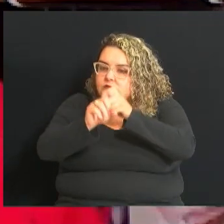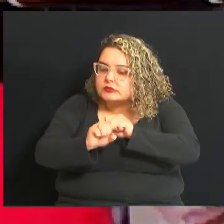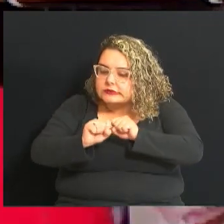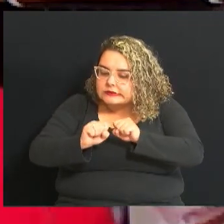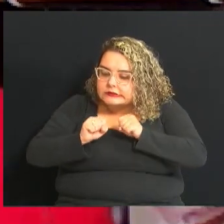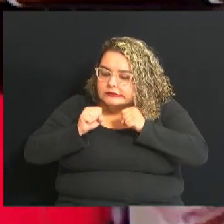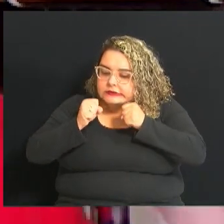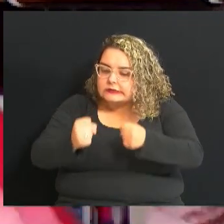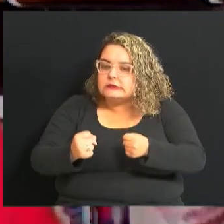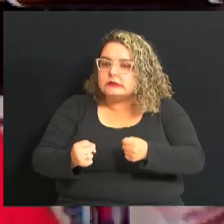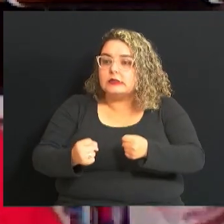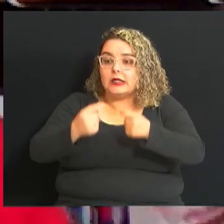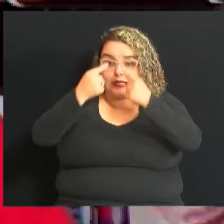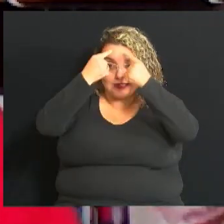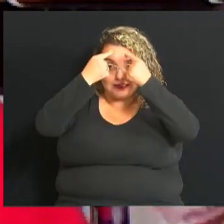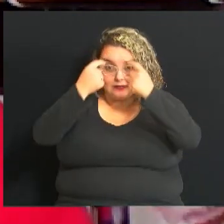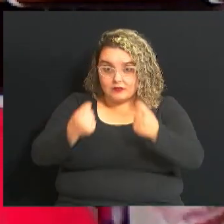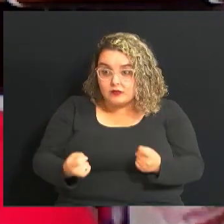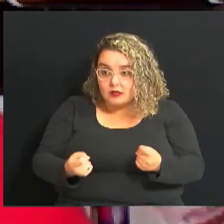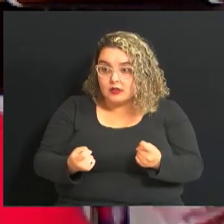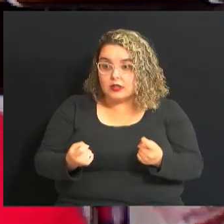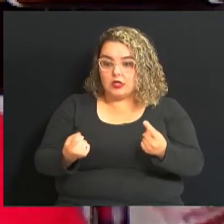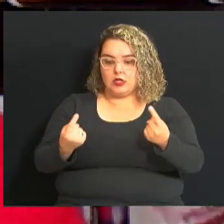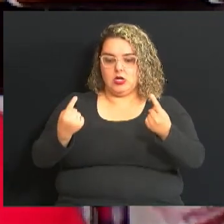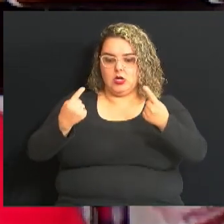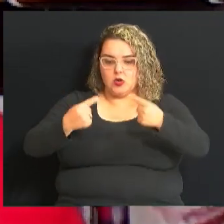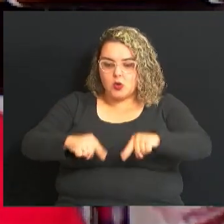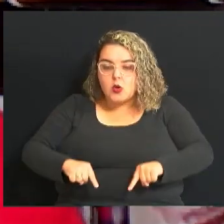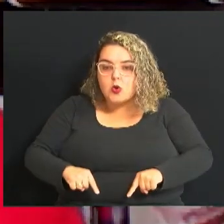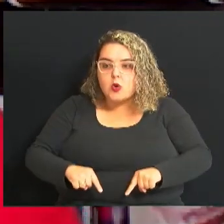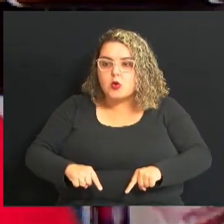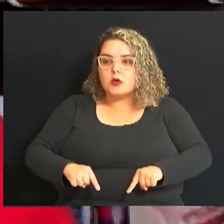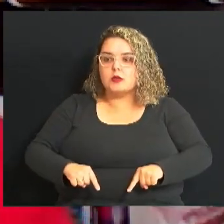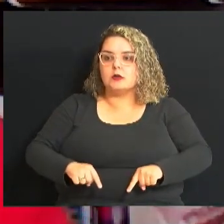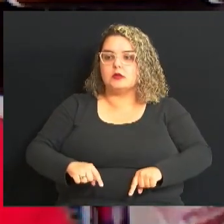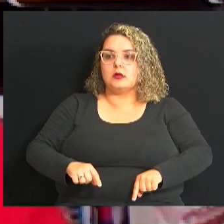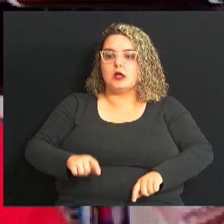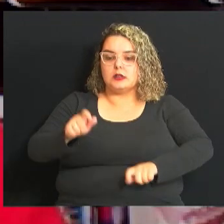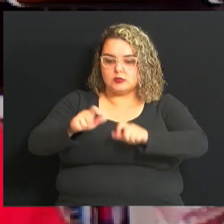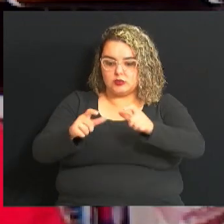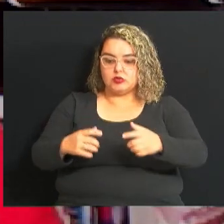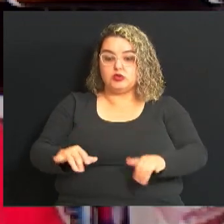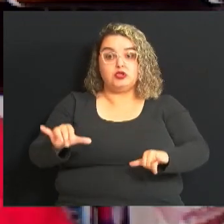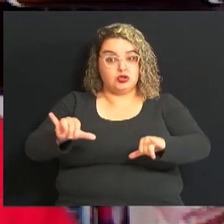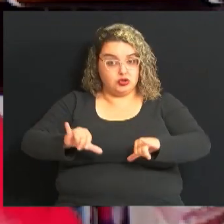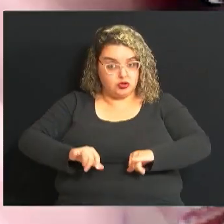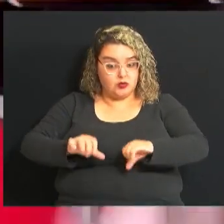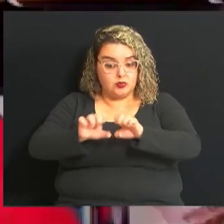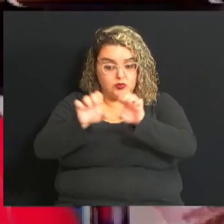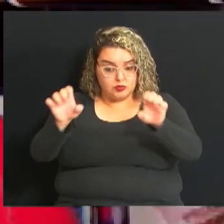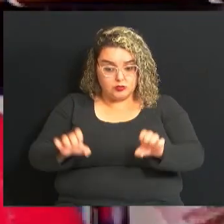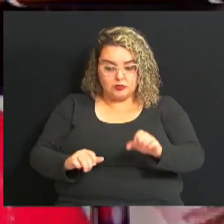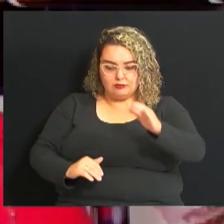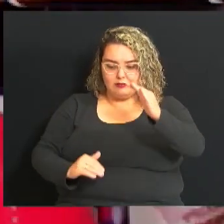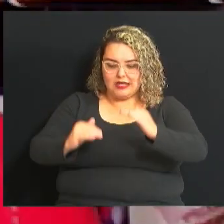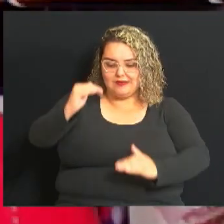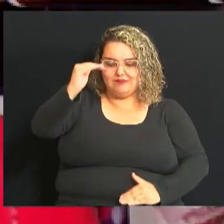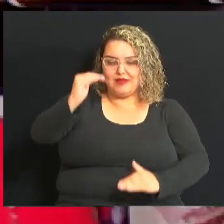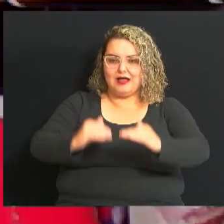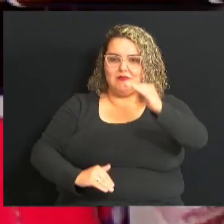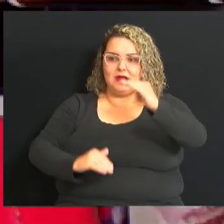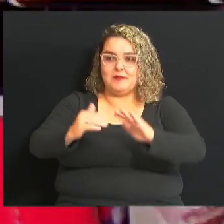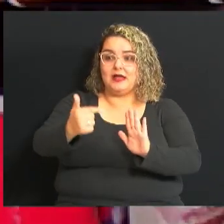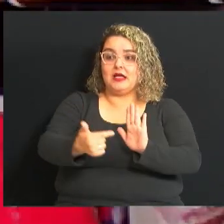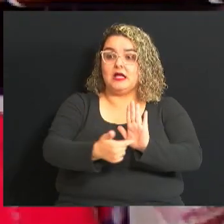a violência contra aqueles que já são violentados por uma estrutura desigual, ela se mostra